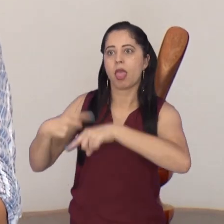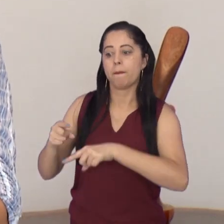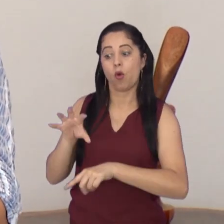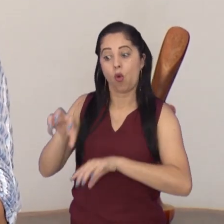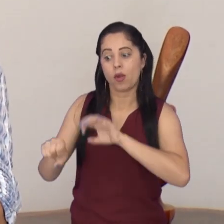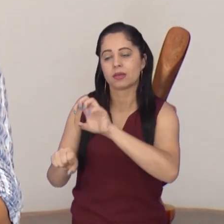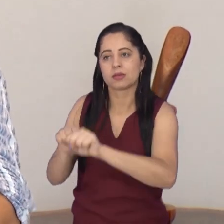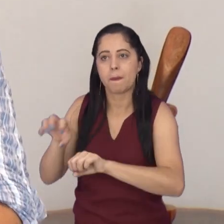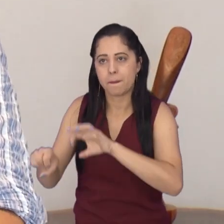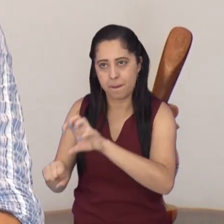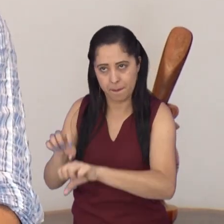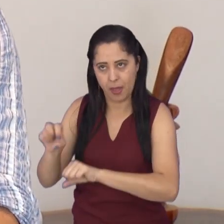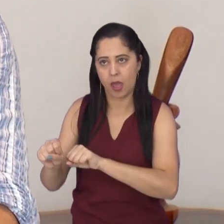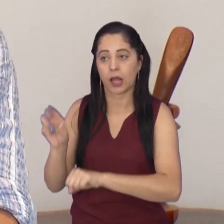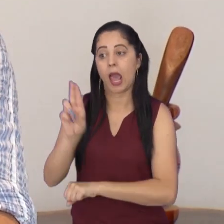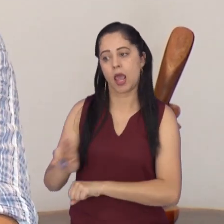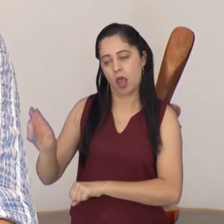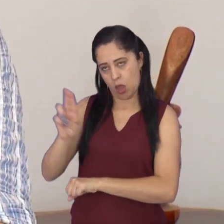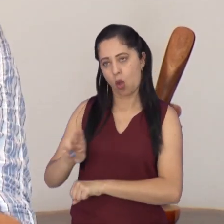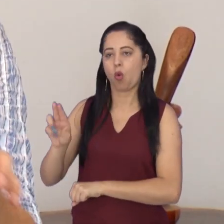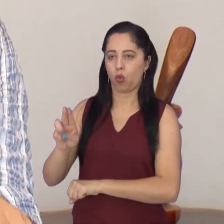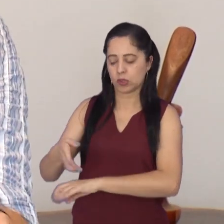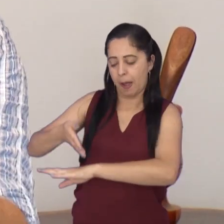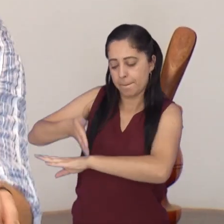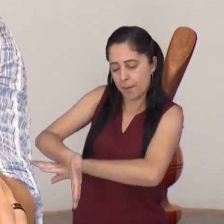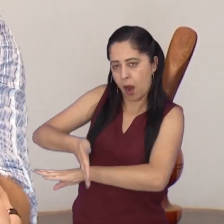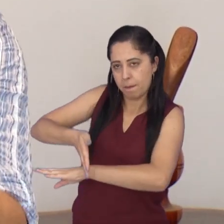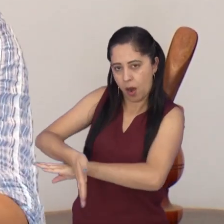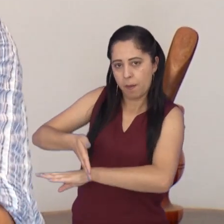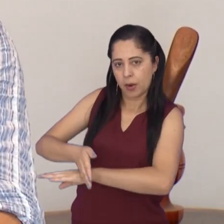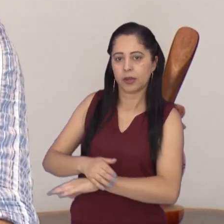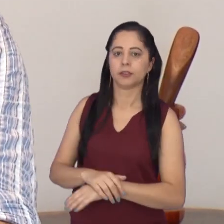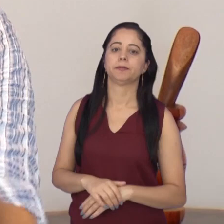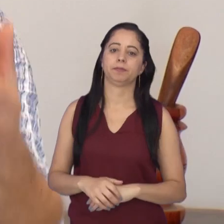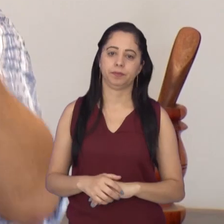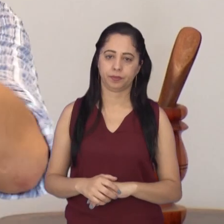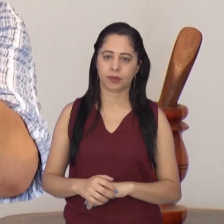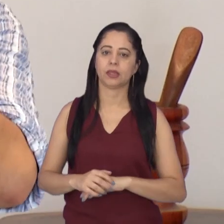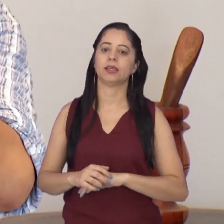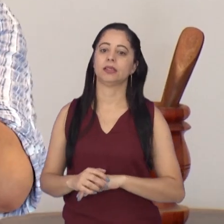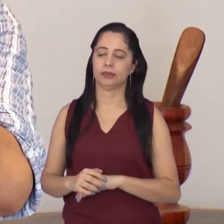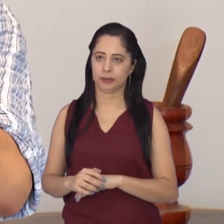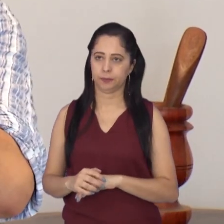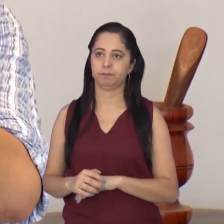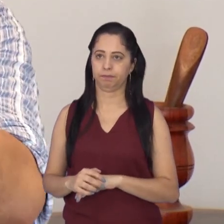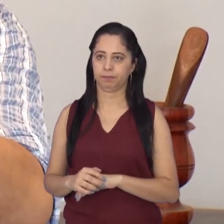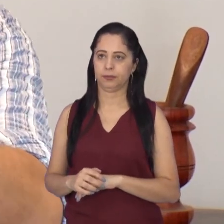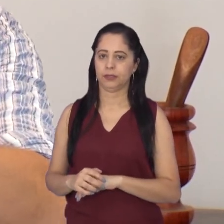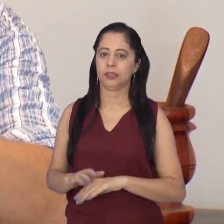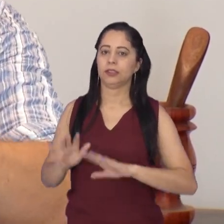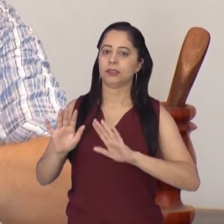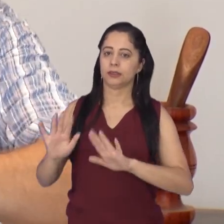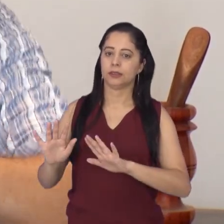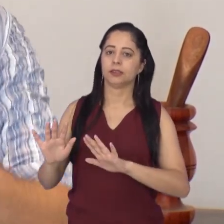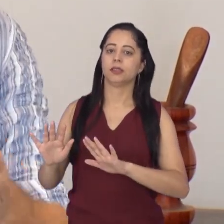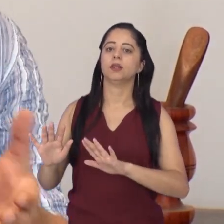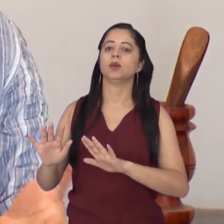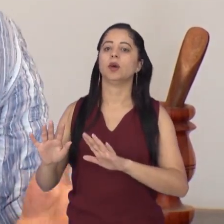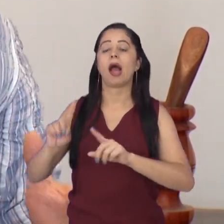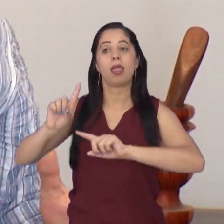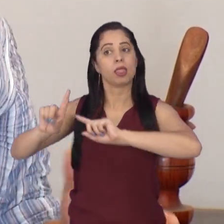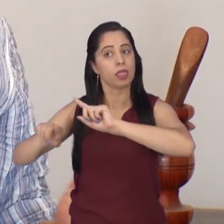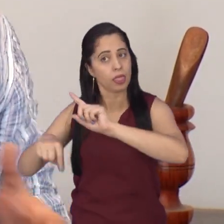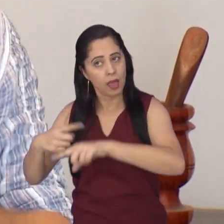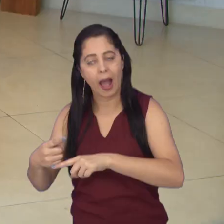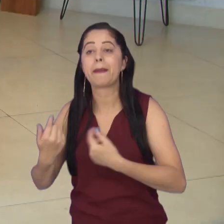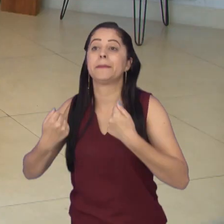com a umidade de acordo. Então a gente trabalha com 10% de umidade, ela sai com 100% da árvore. Então aí a gente